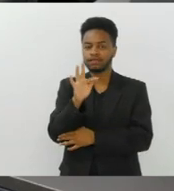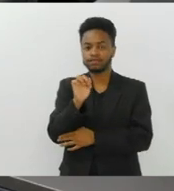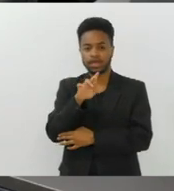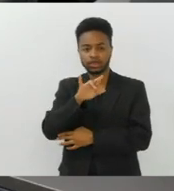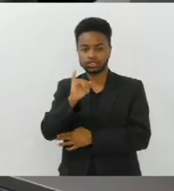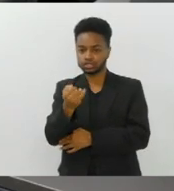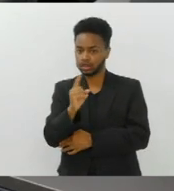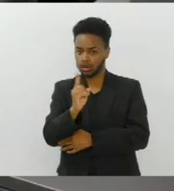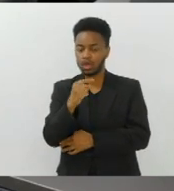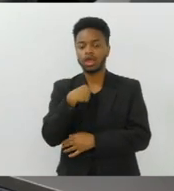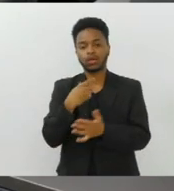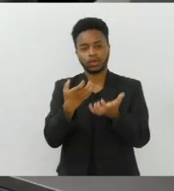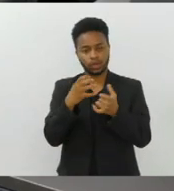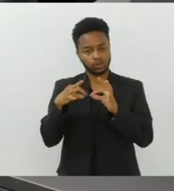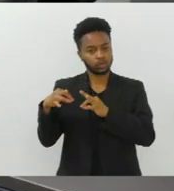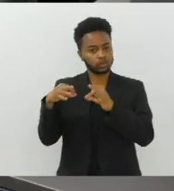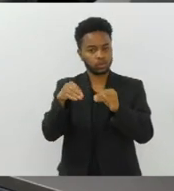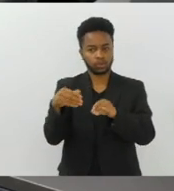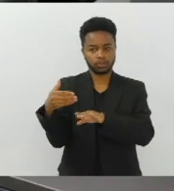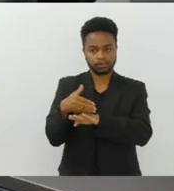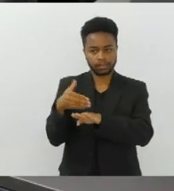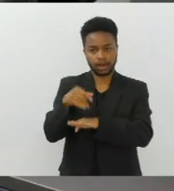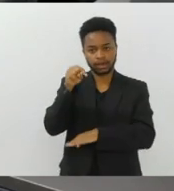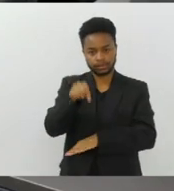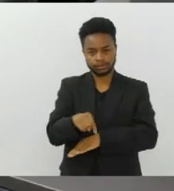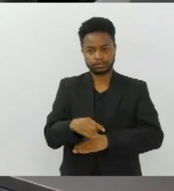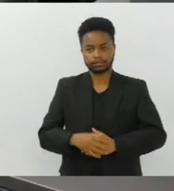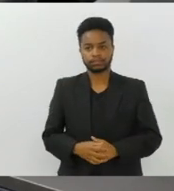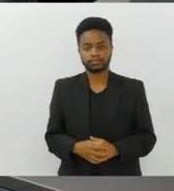eu quero todas as Unimeds aqui.